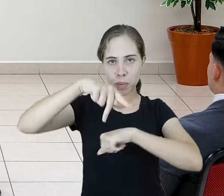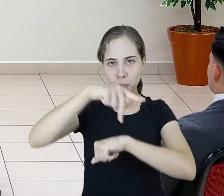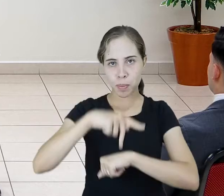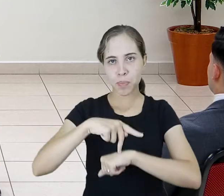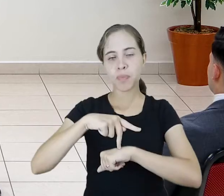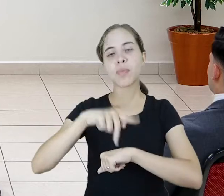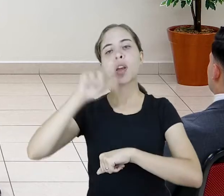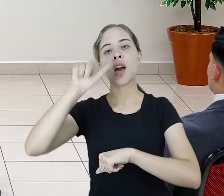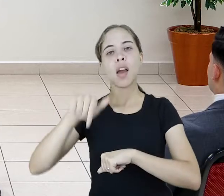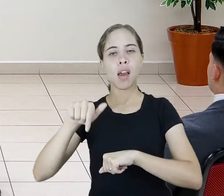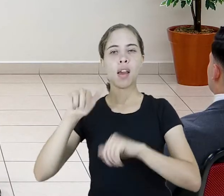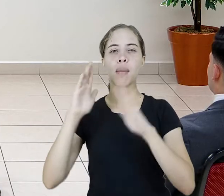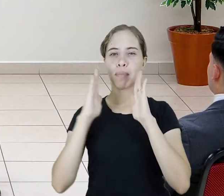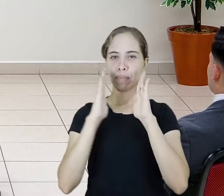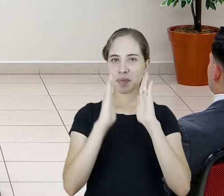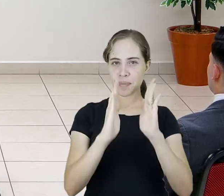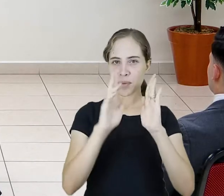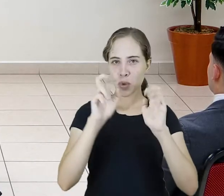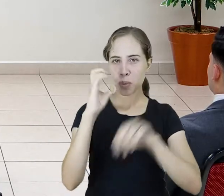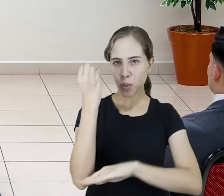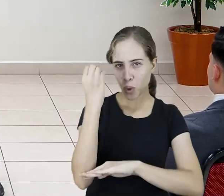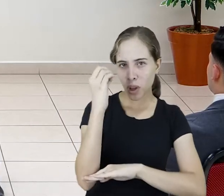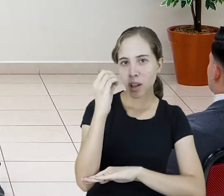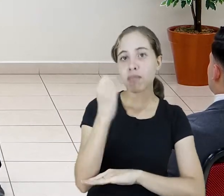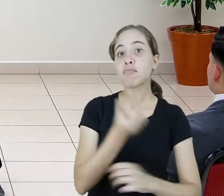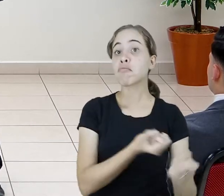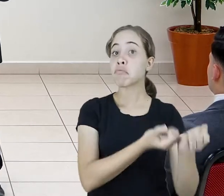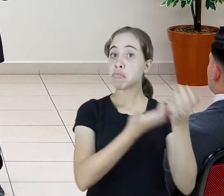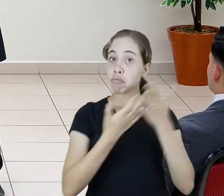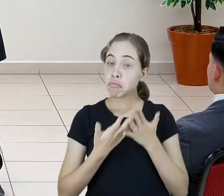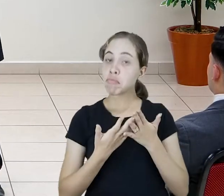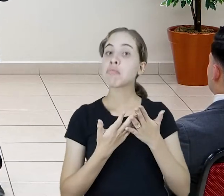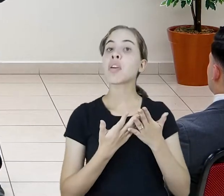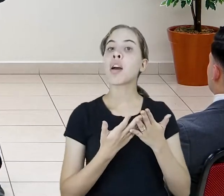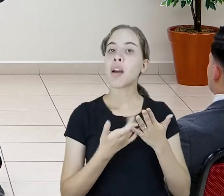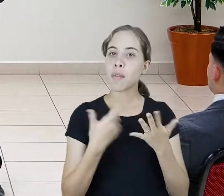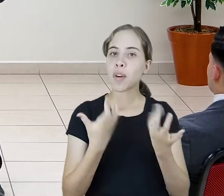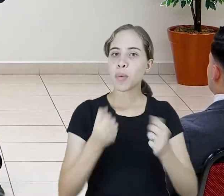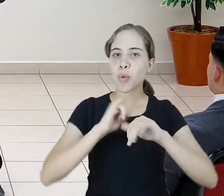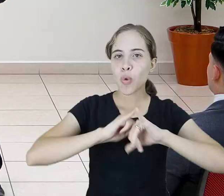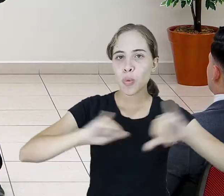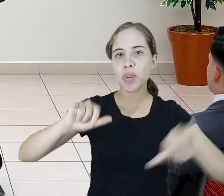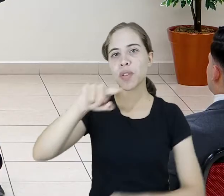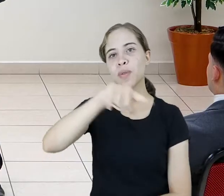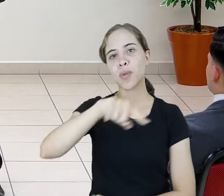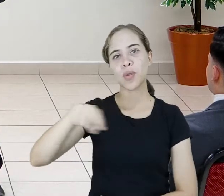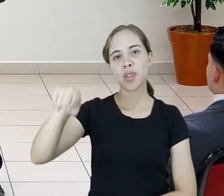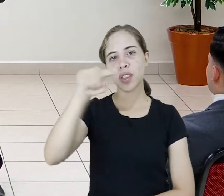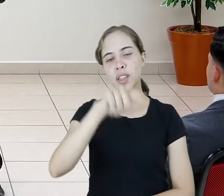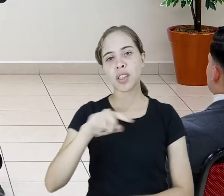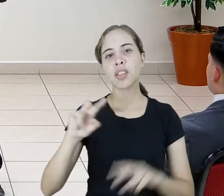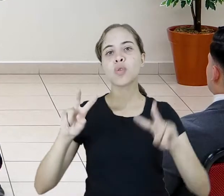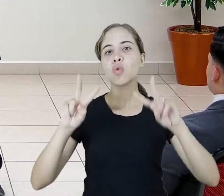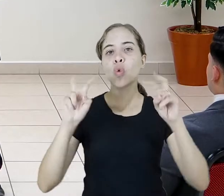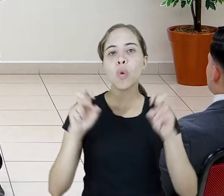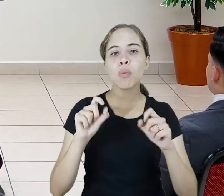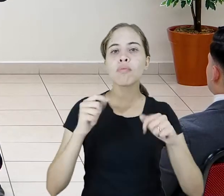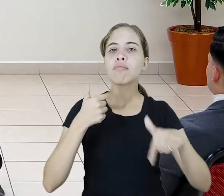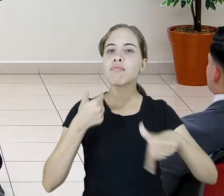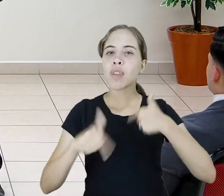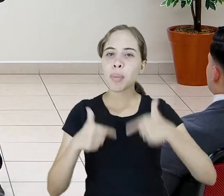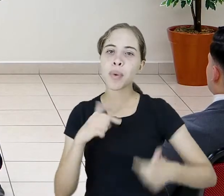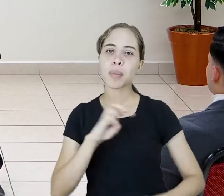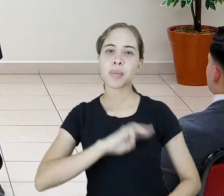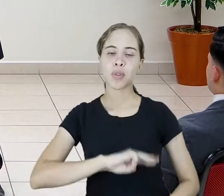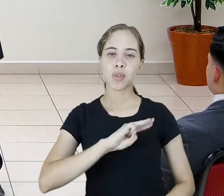Essa, particularmente, chegou até nós e vamos compartilhar com vocês o trabalho